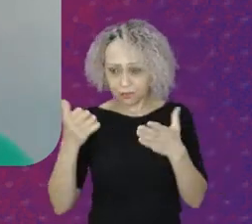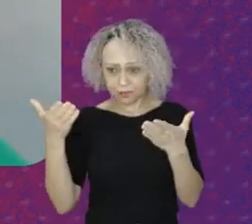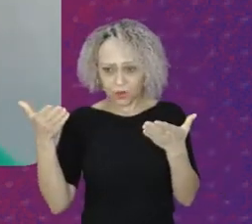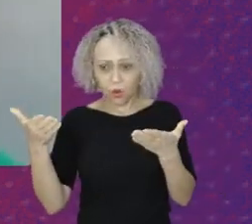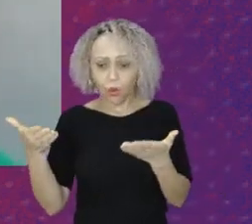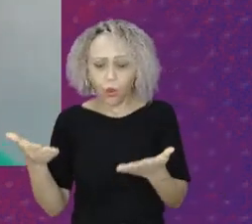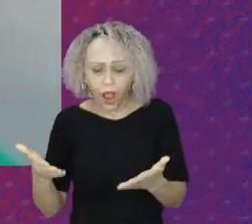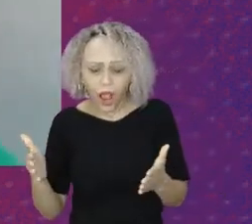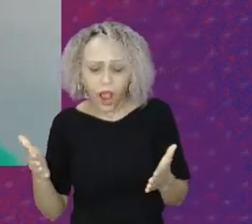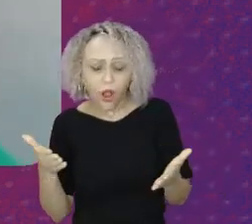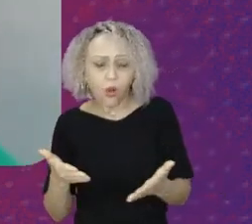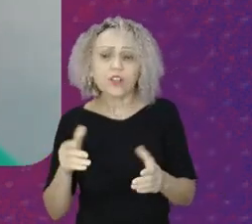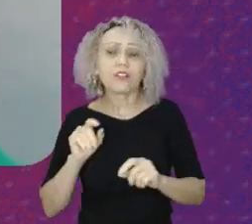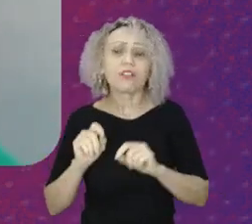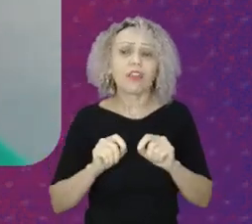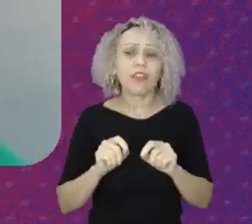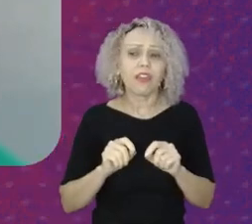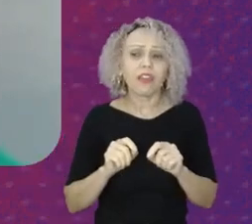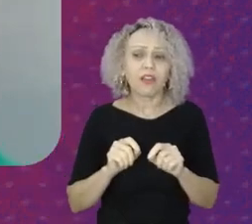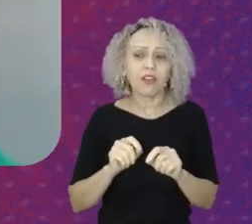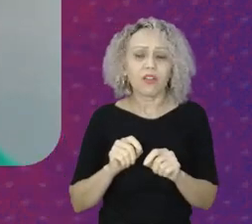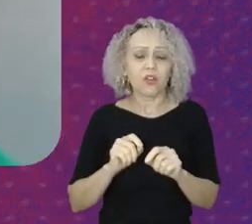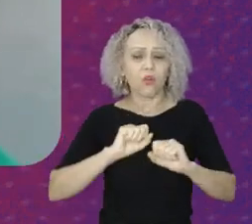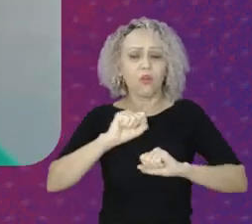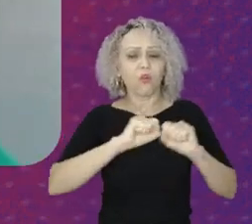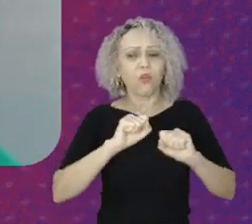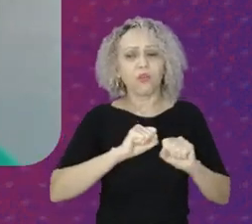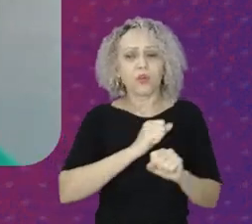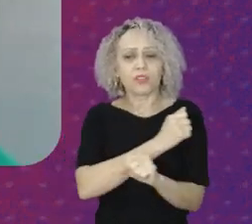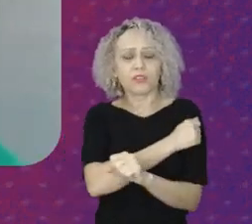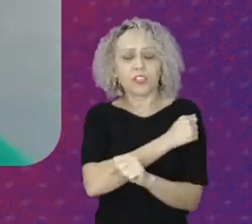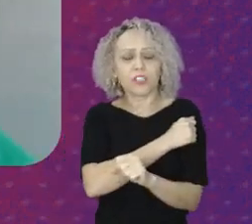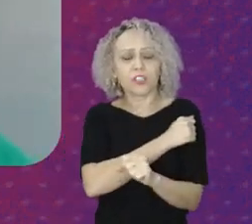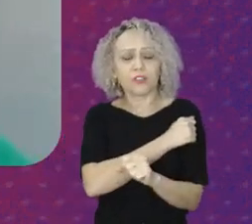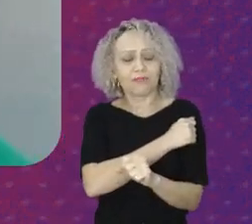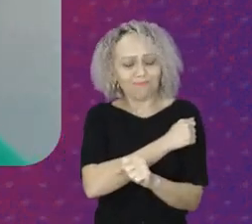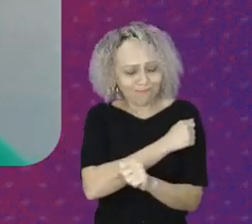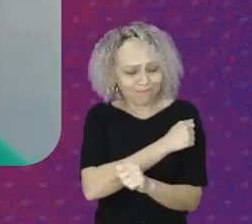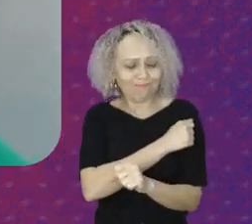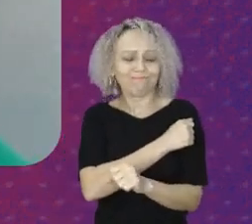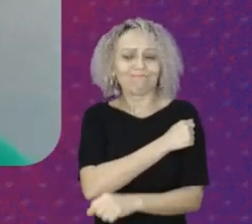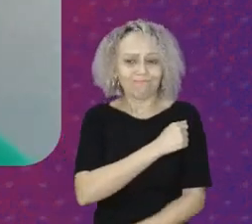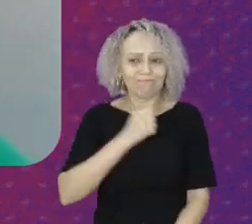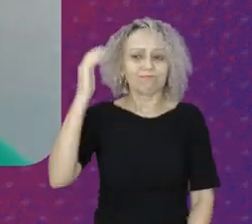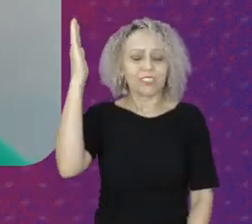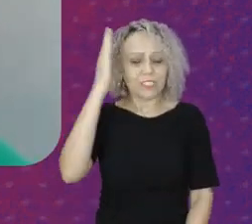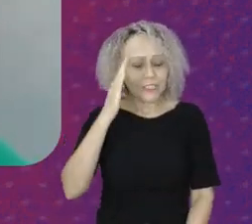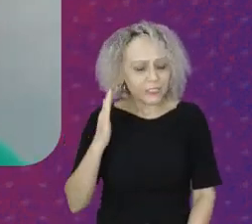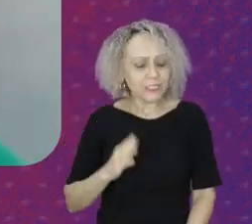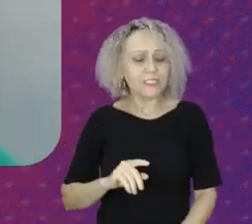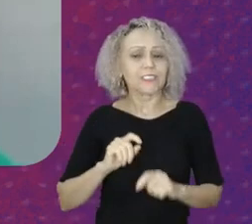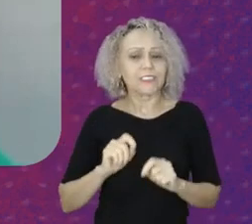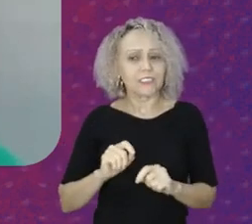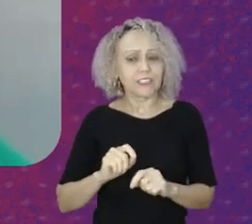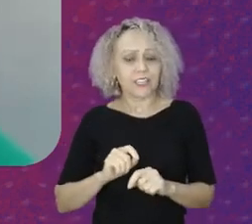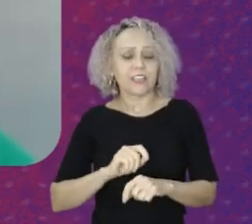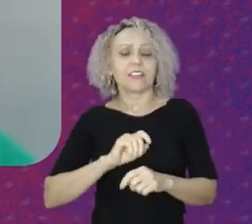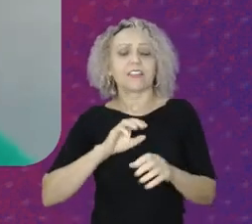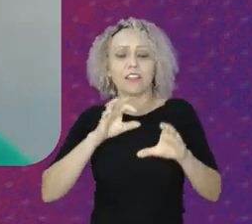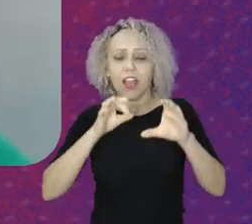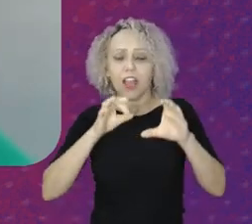é uma das principais bandeiras do movimento estudantil brasileiro. Não por acaso. Houve também a capacidade